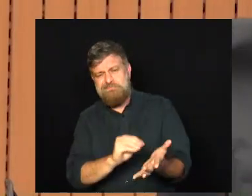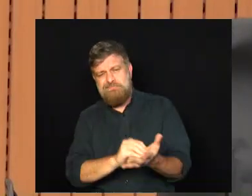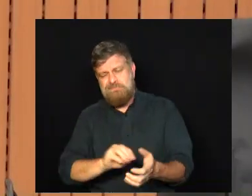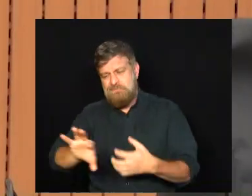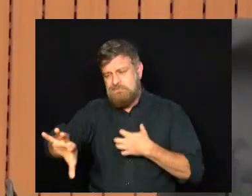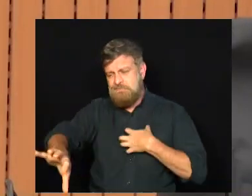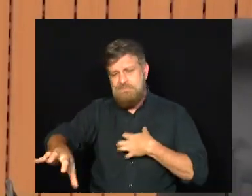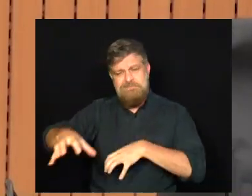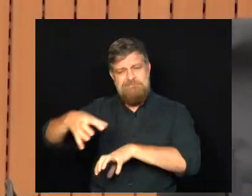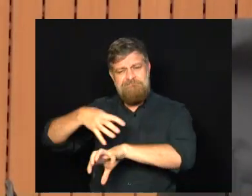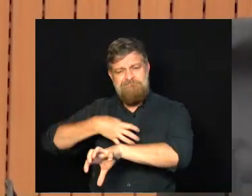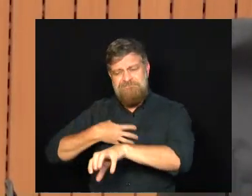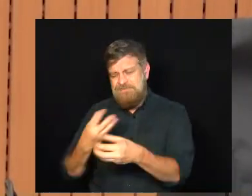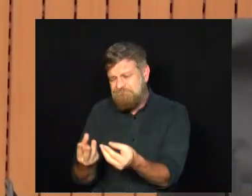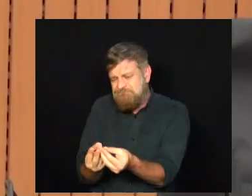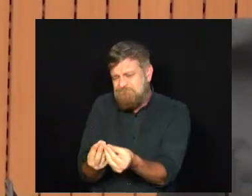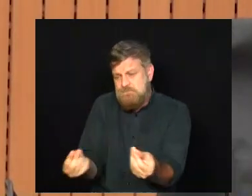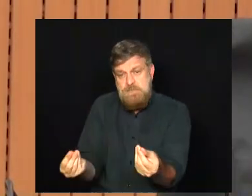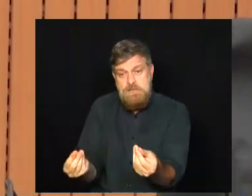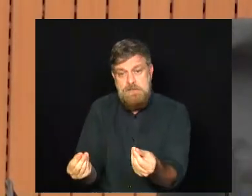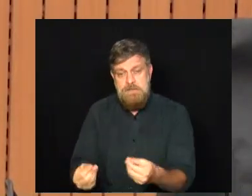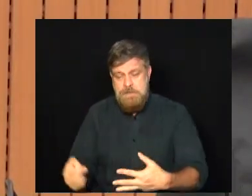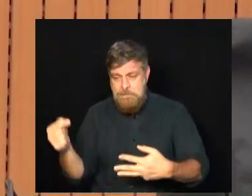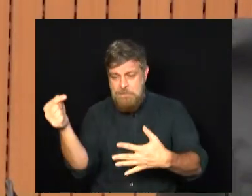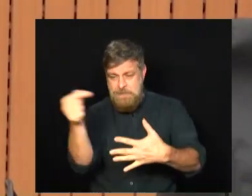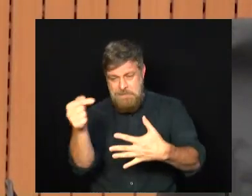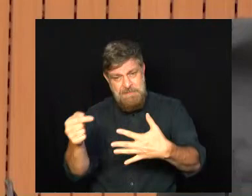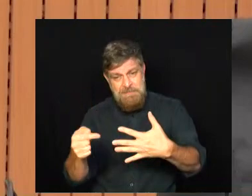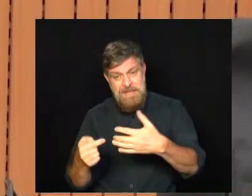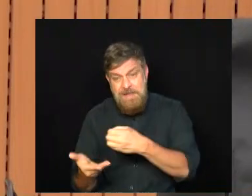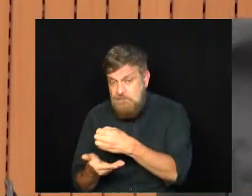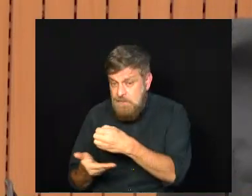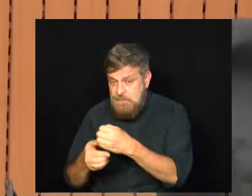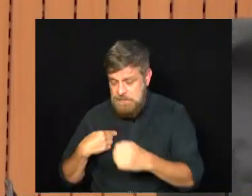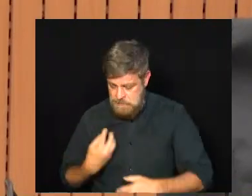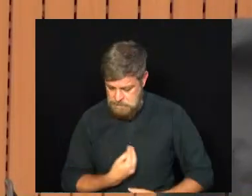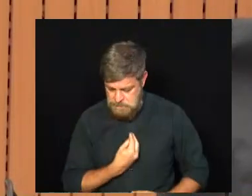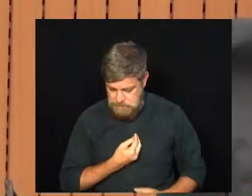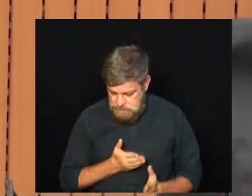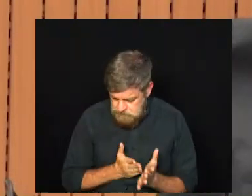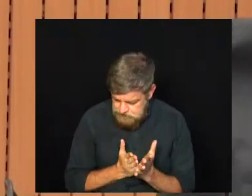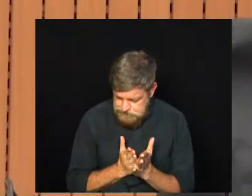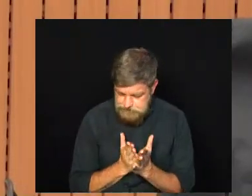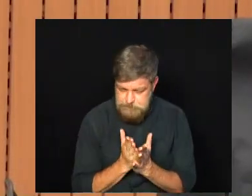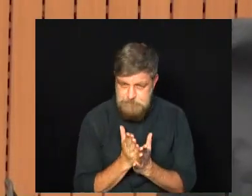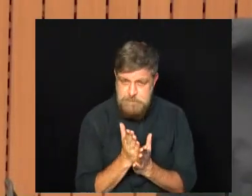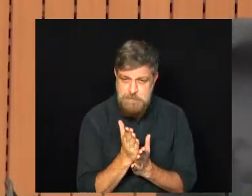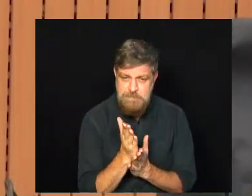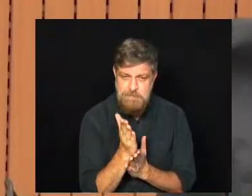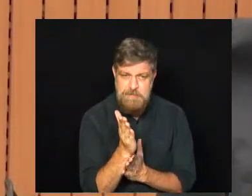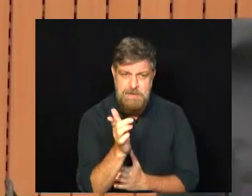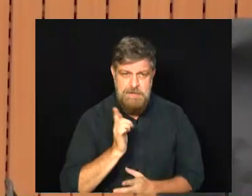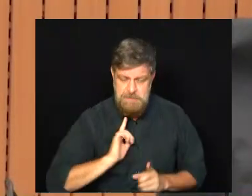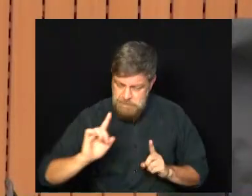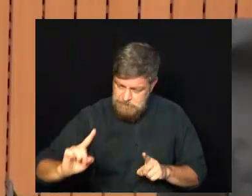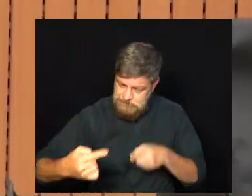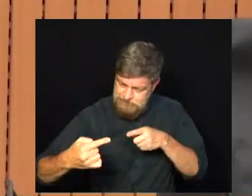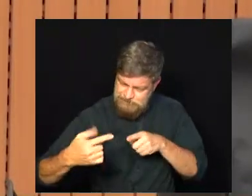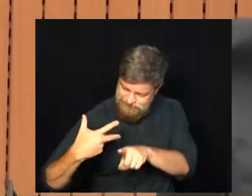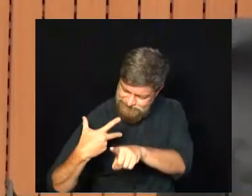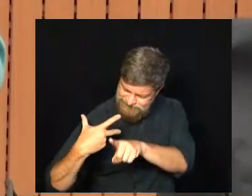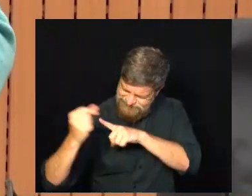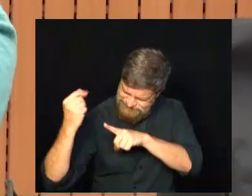empatia, né, que são fundamentais para seguir na vida, né, enfrentando lutas e superando